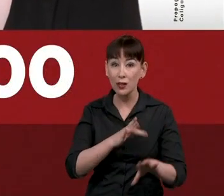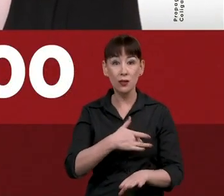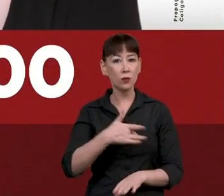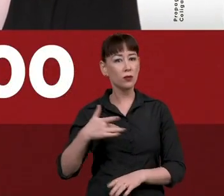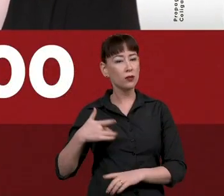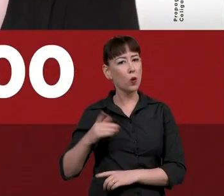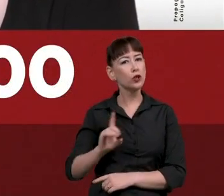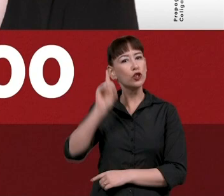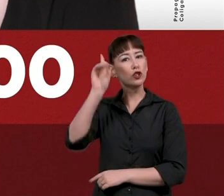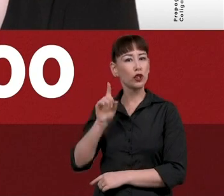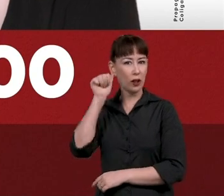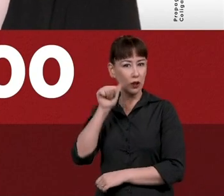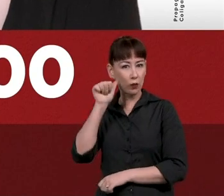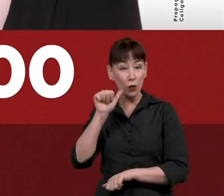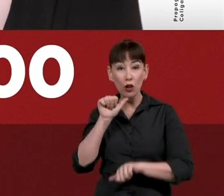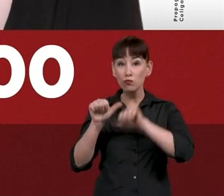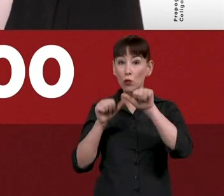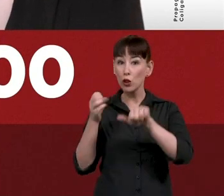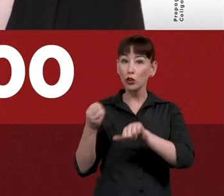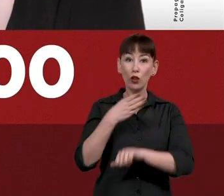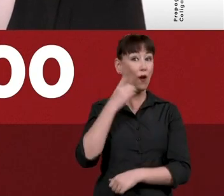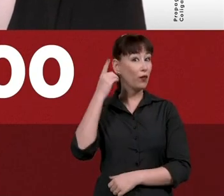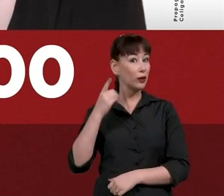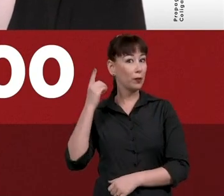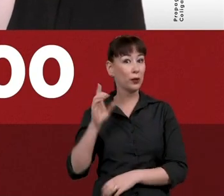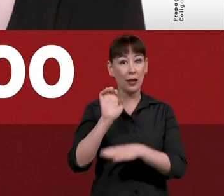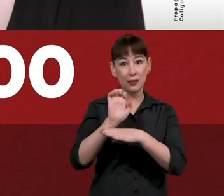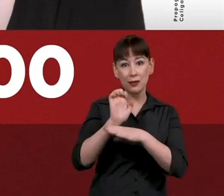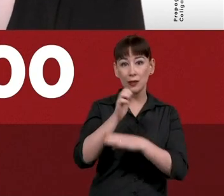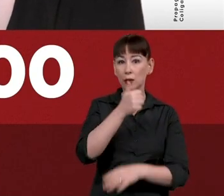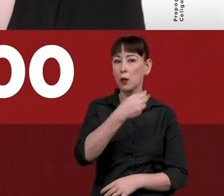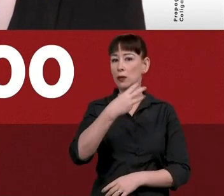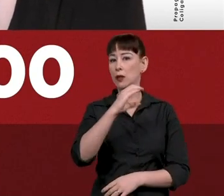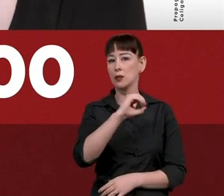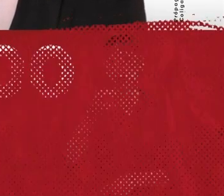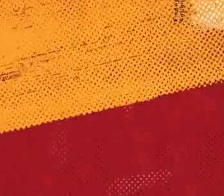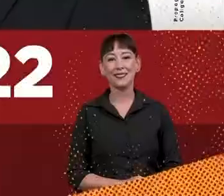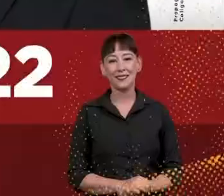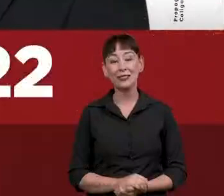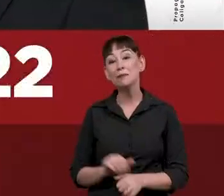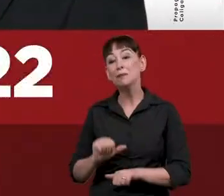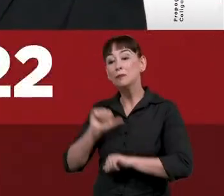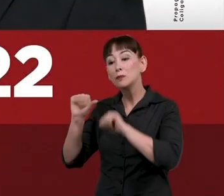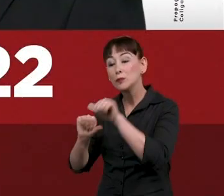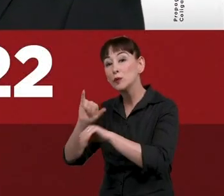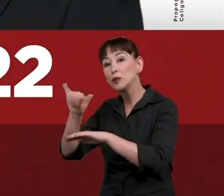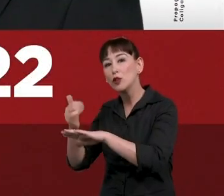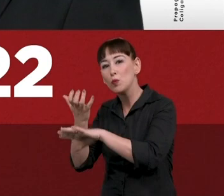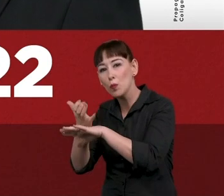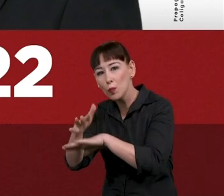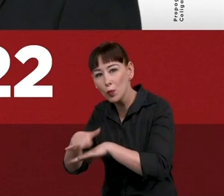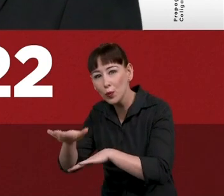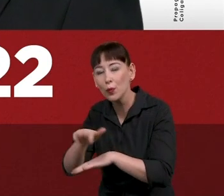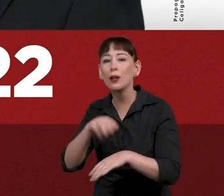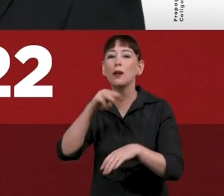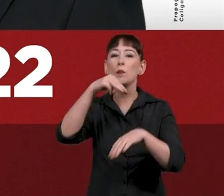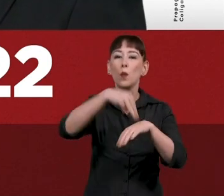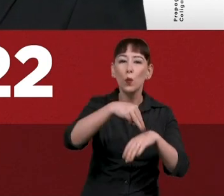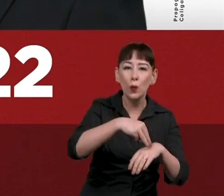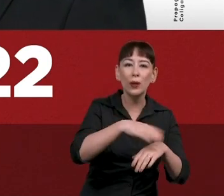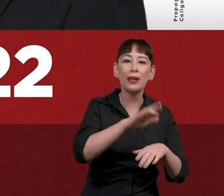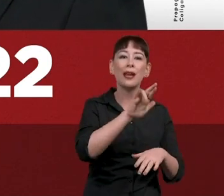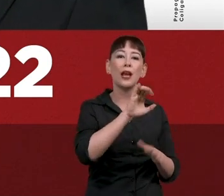Educação, saúde e direito da mulher. Renovação com Neuza Mapa, deputado estadual, 13000. Com atuação nos vales Mucuri,